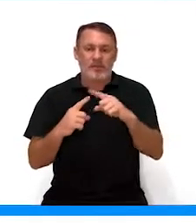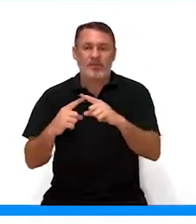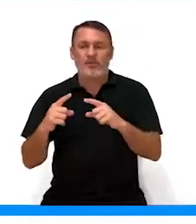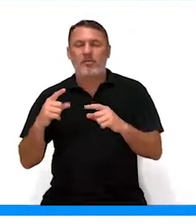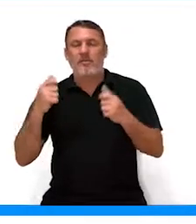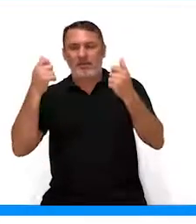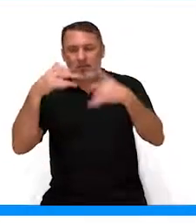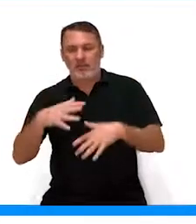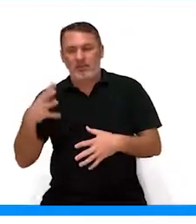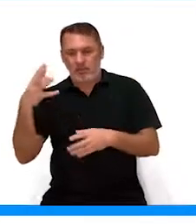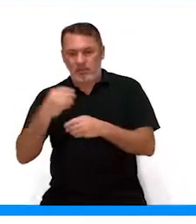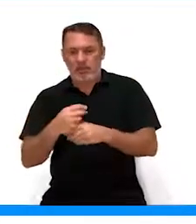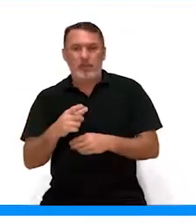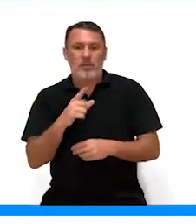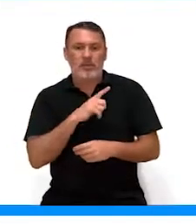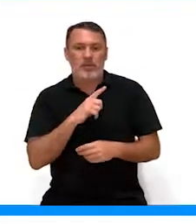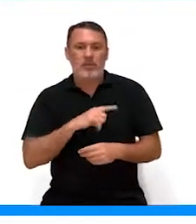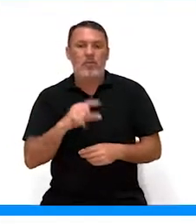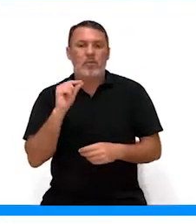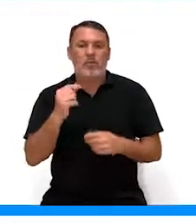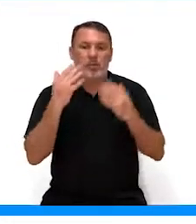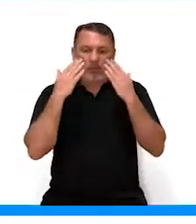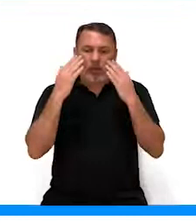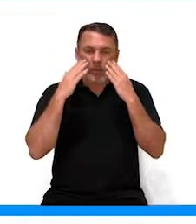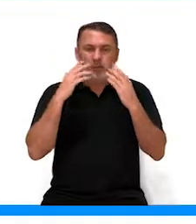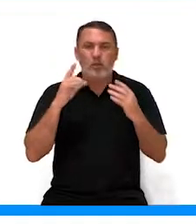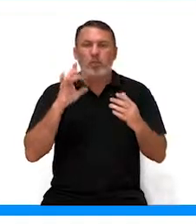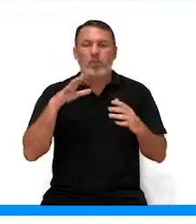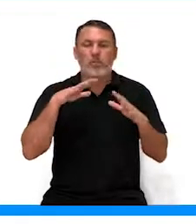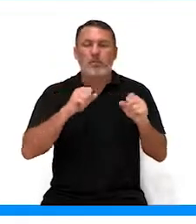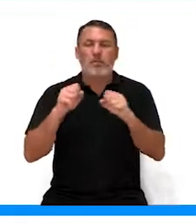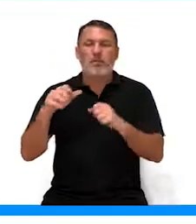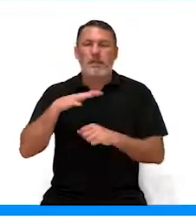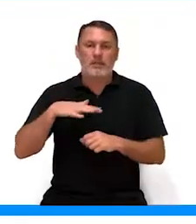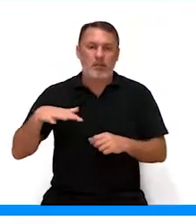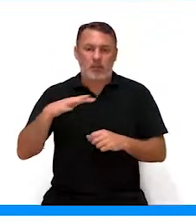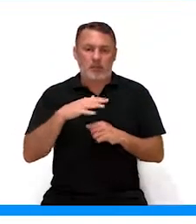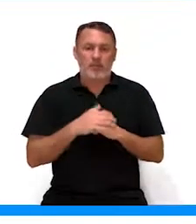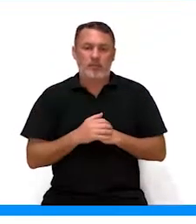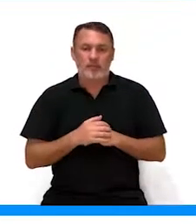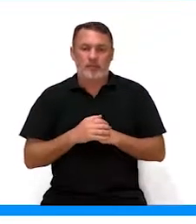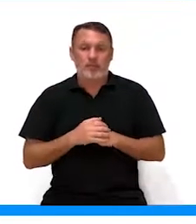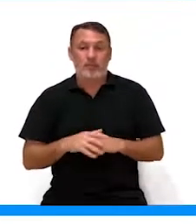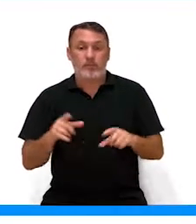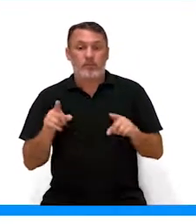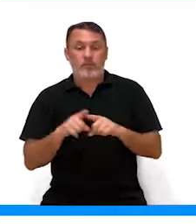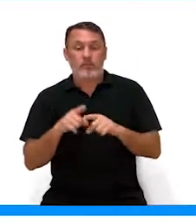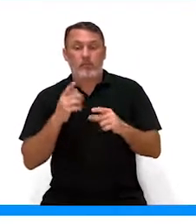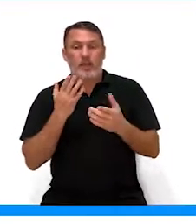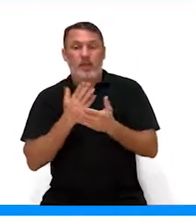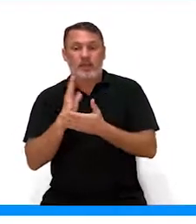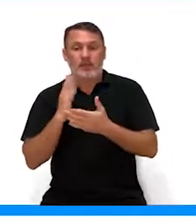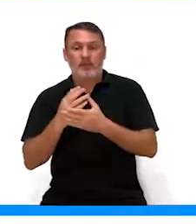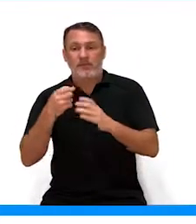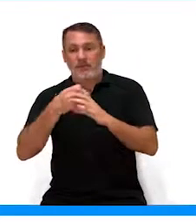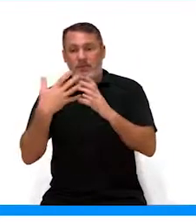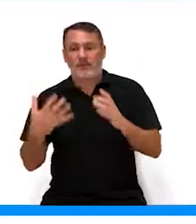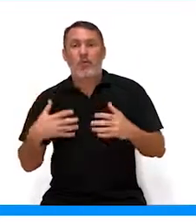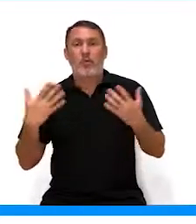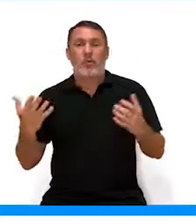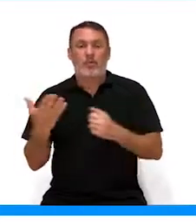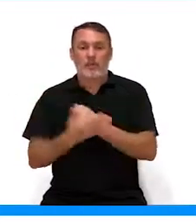de tecido do qual a gente está falando. E como eu disse, eles têm a principal função de preencher espaço. Eles